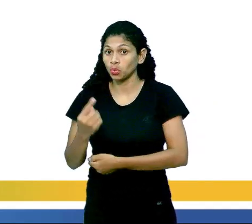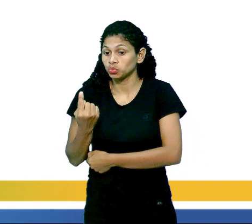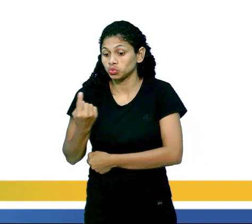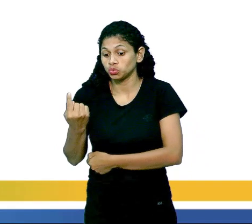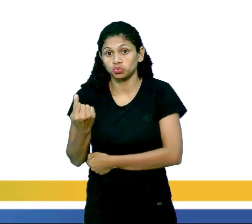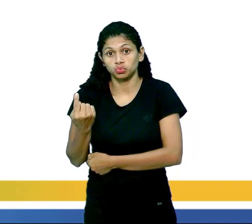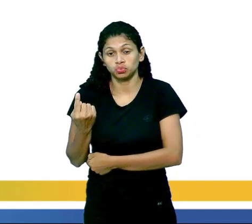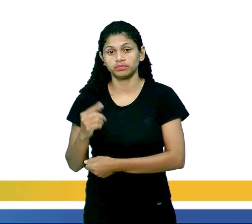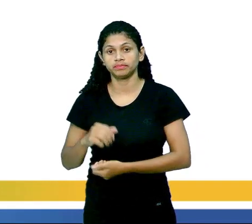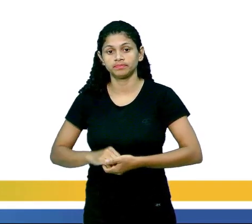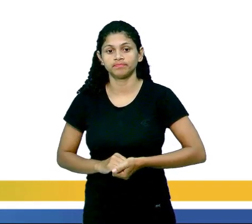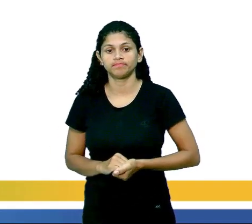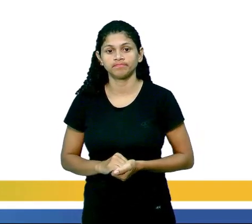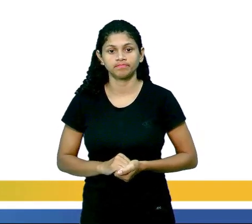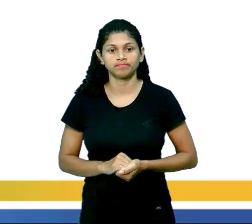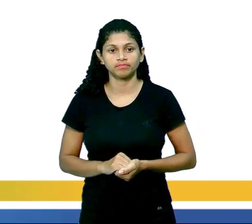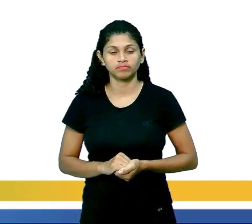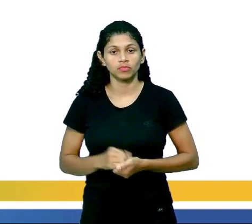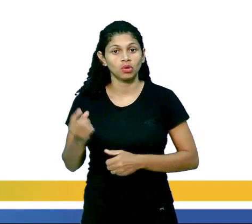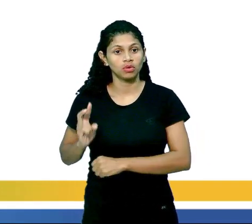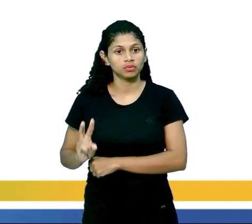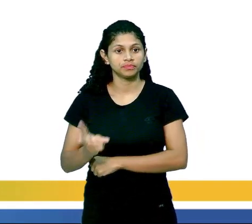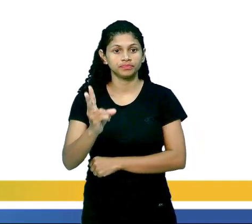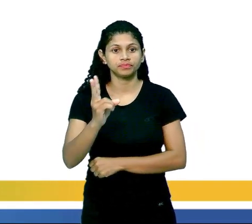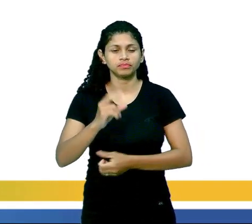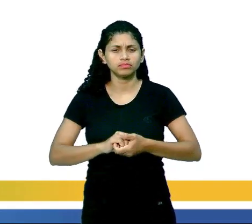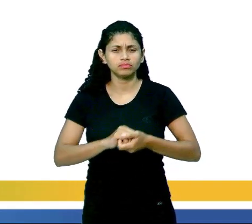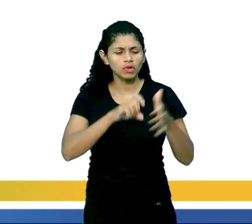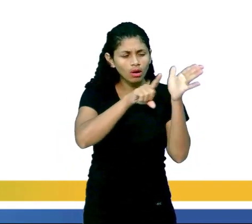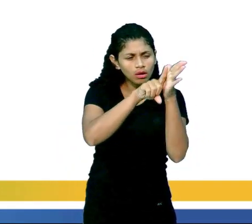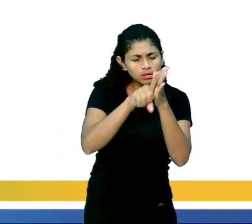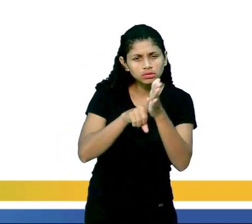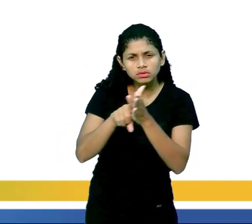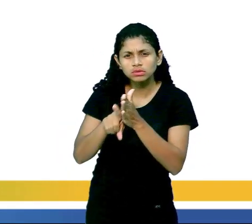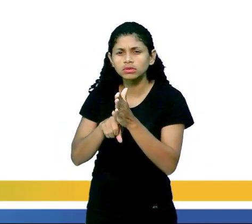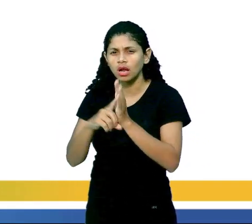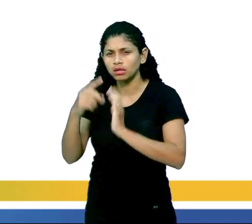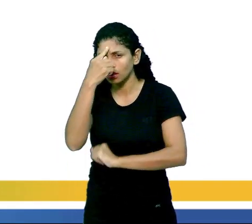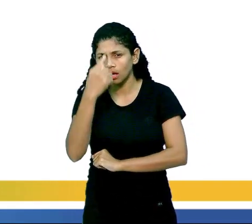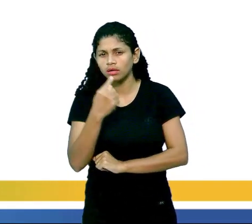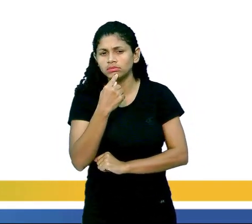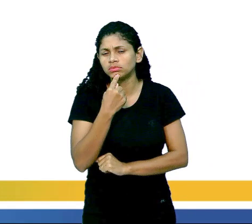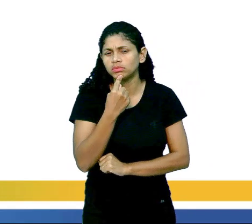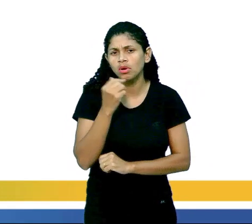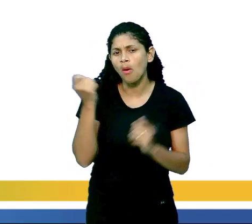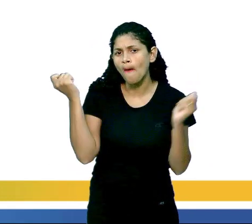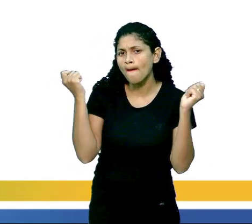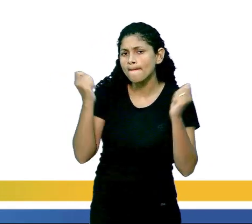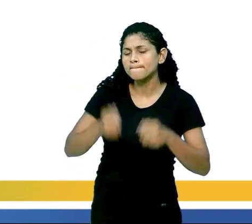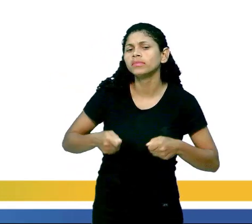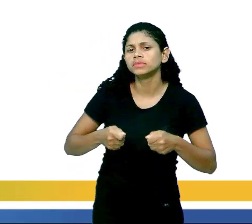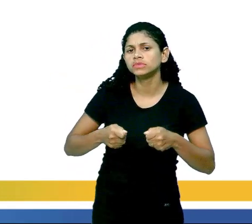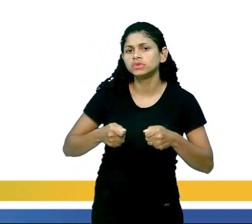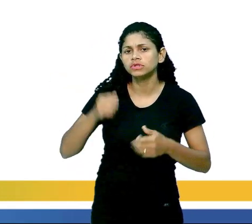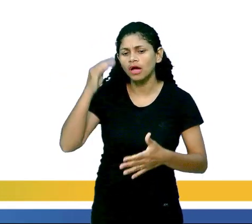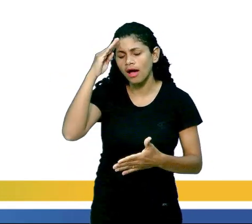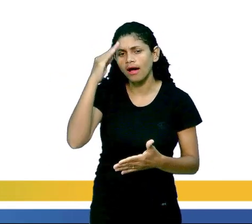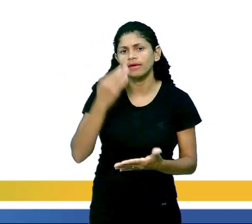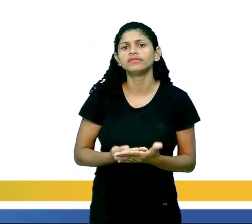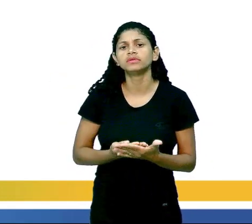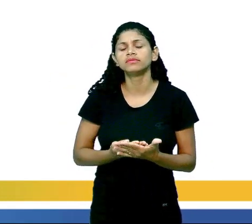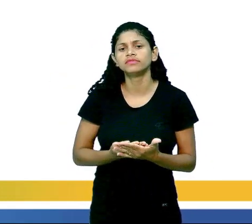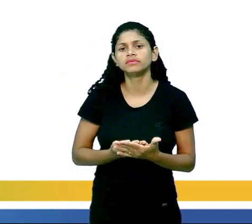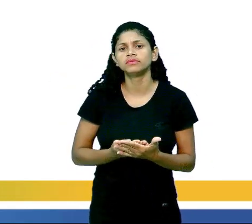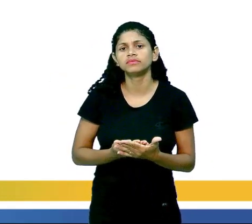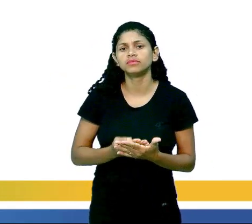vai trabalhar. Continuando. Analisando o diagrama, podemos afirmar que a